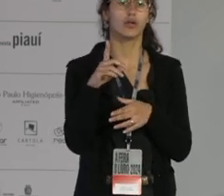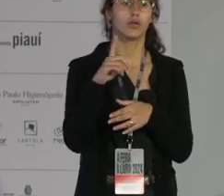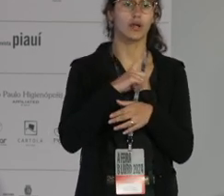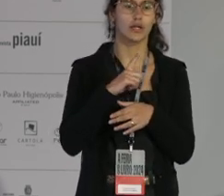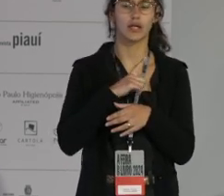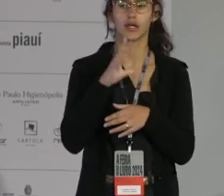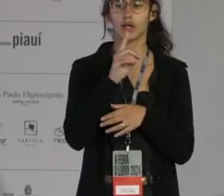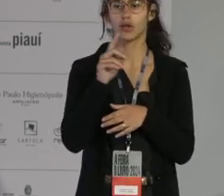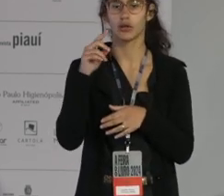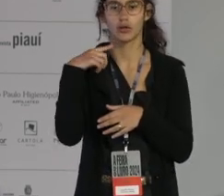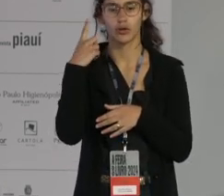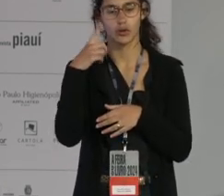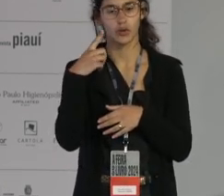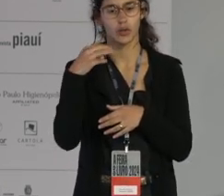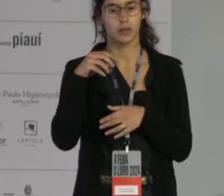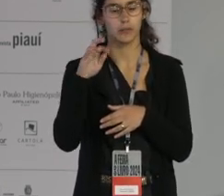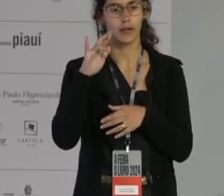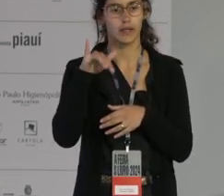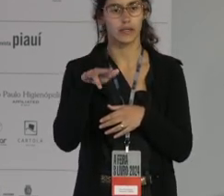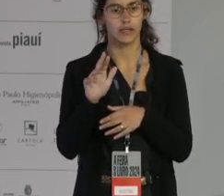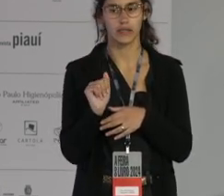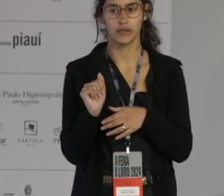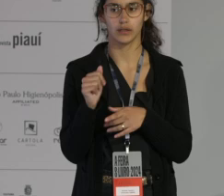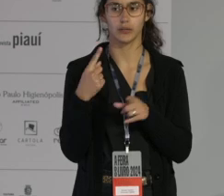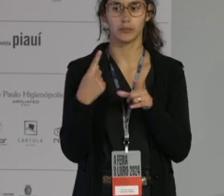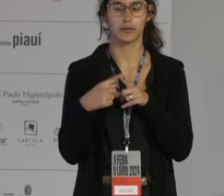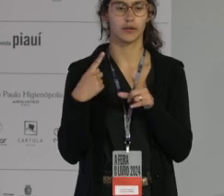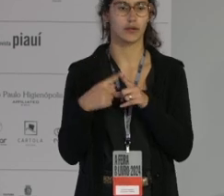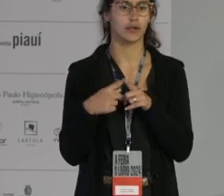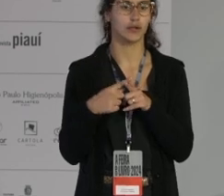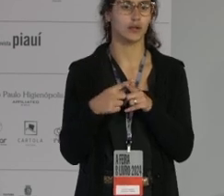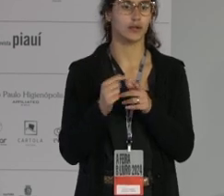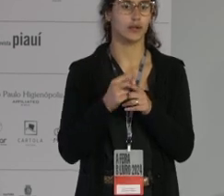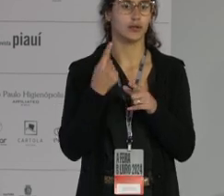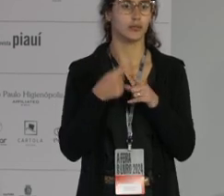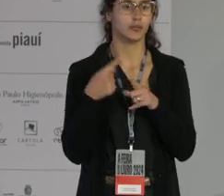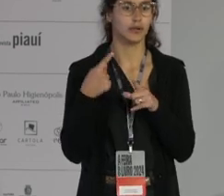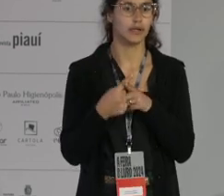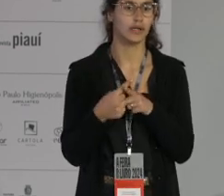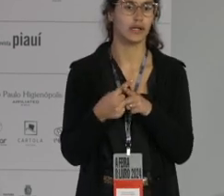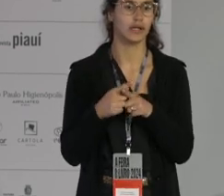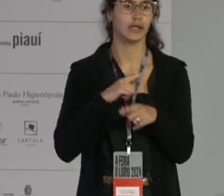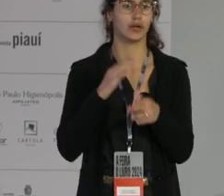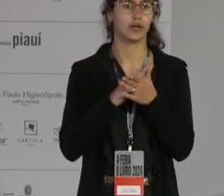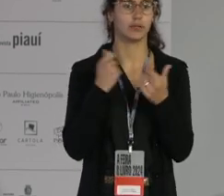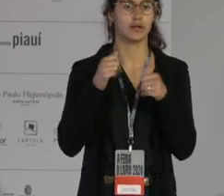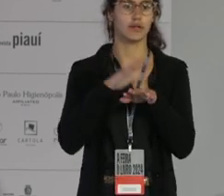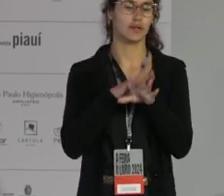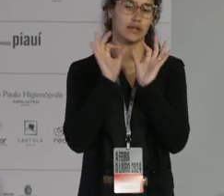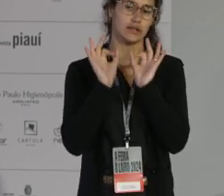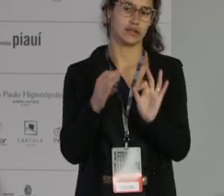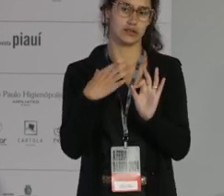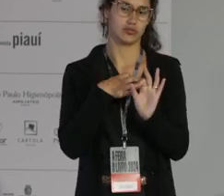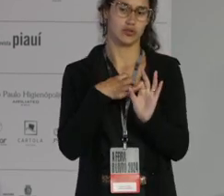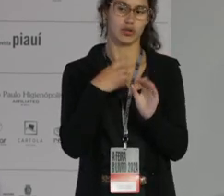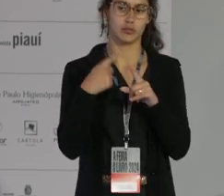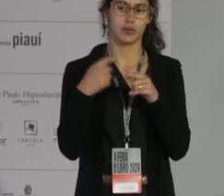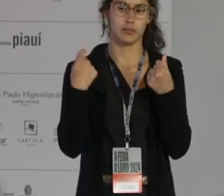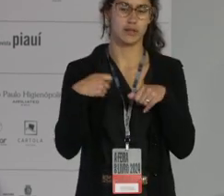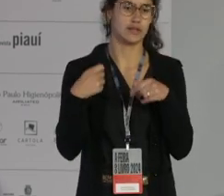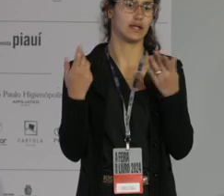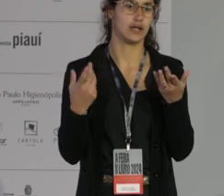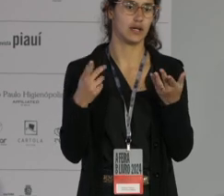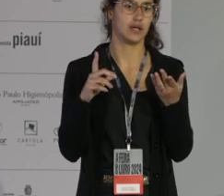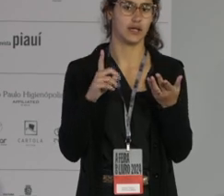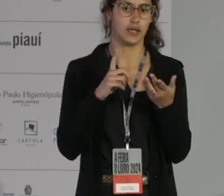da doutora Marina, né? Por quê? Né? Por que um livro precisa ser bem amarrado? Por que ele precisa